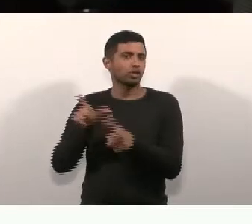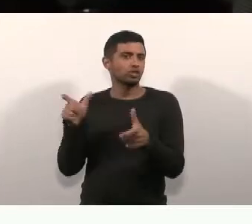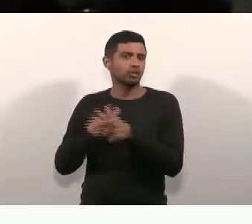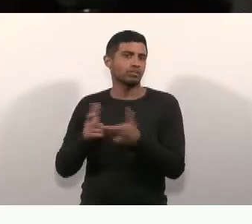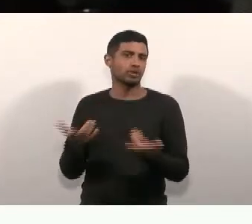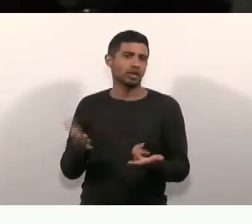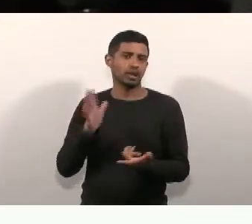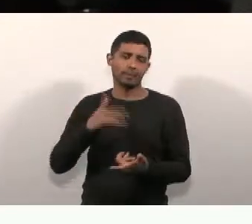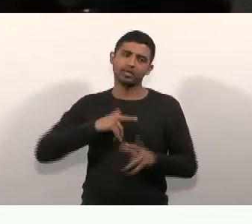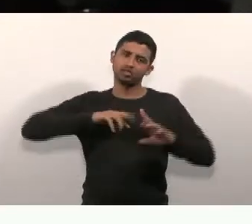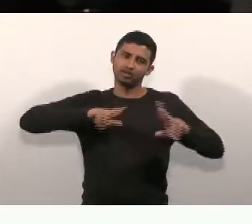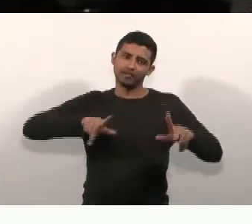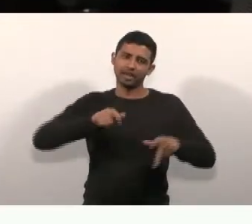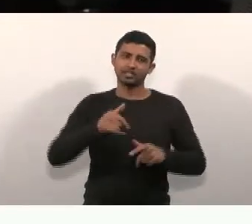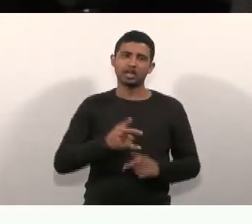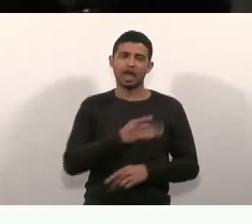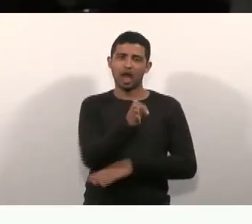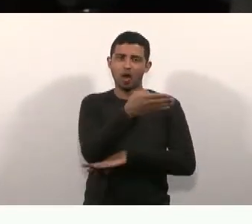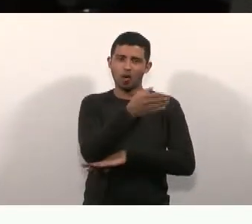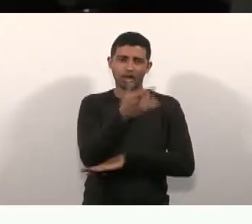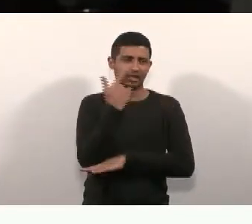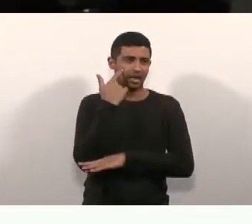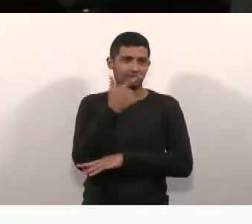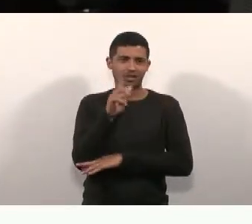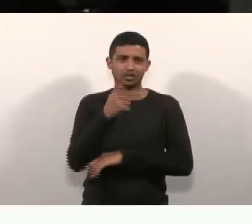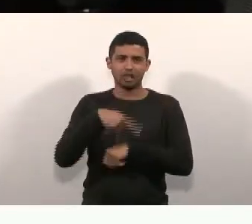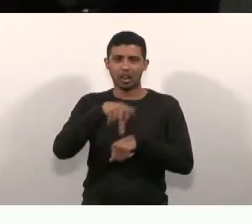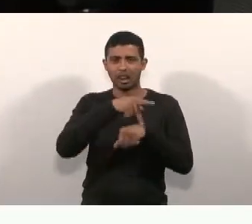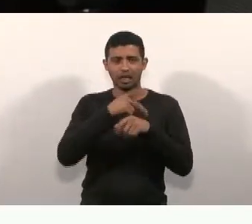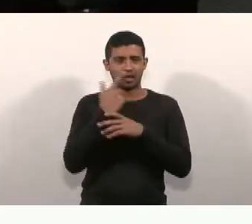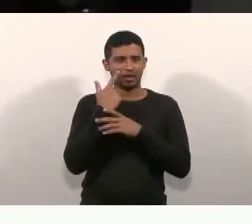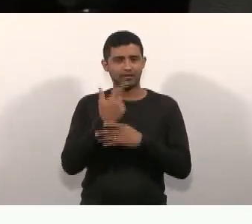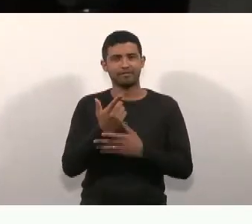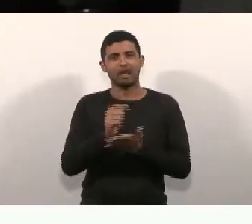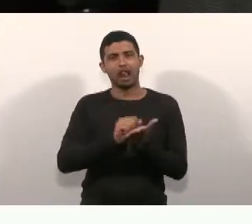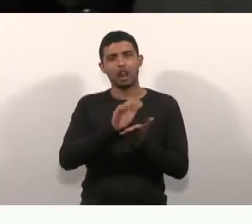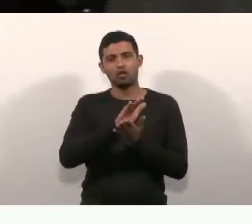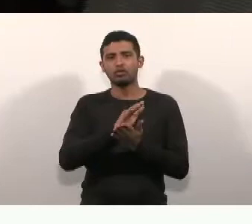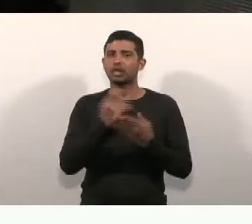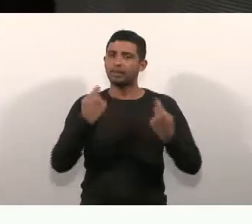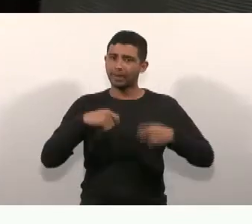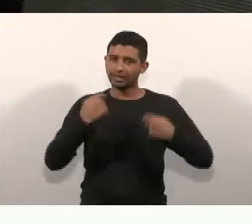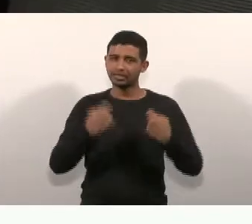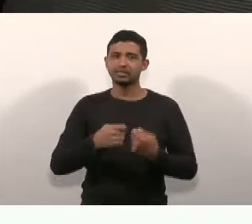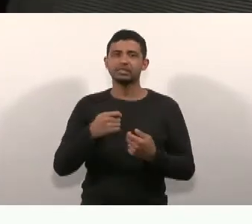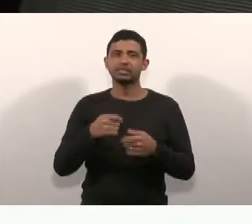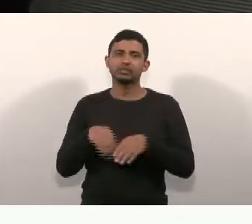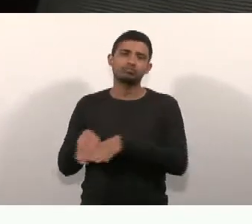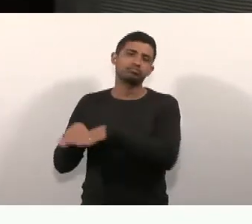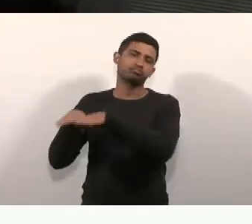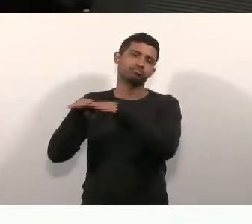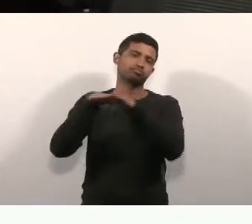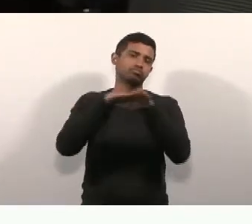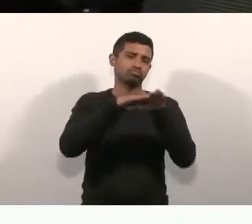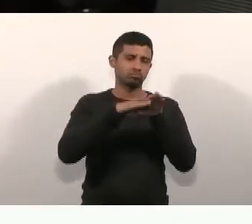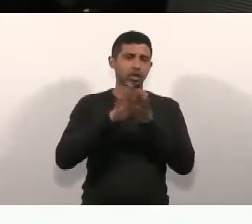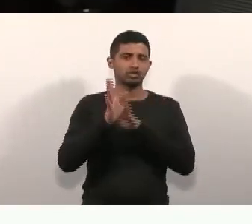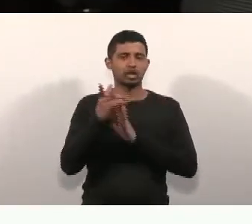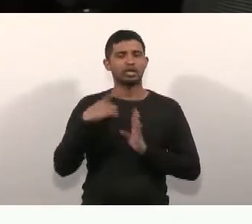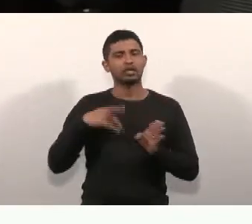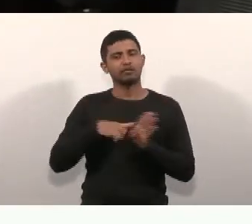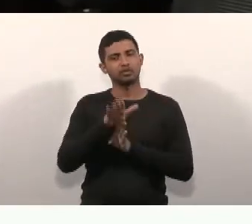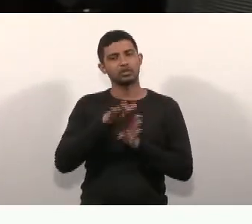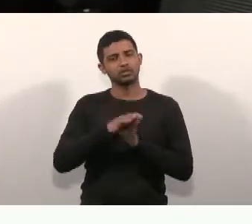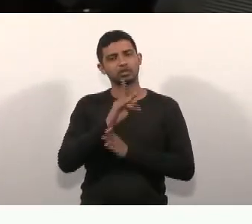de hotéis internacionais. Assim, recomenda-se que a multa seja aplicada dentro de uma faixa, englobando os valores já sugeridos antes pelo